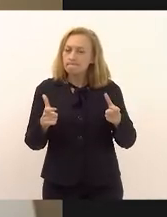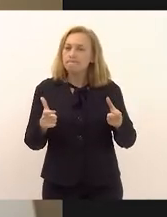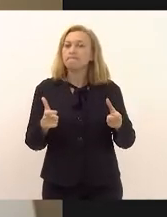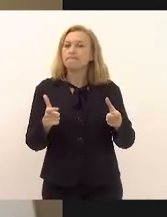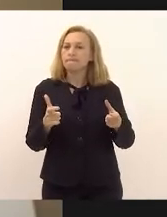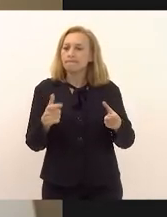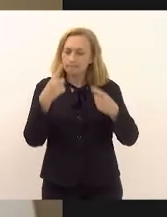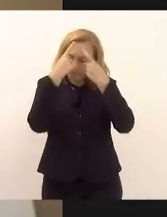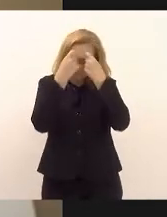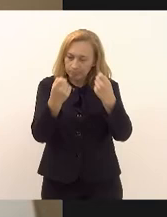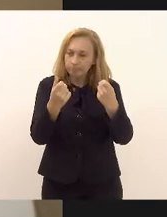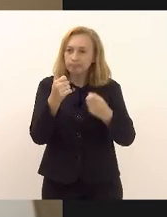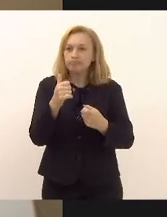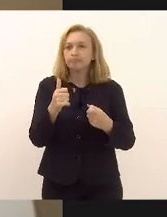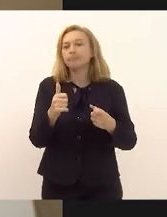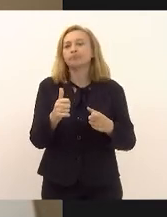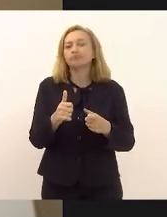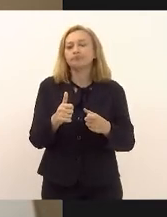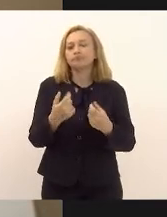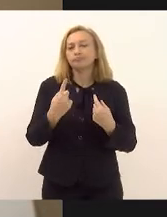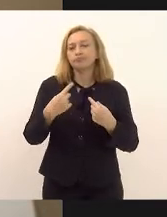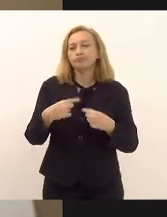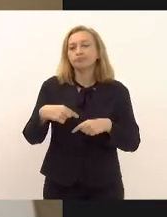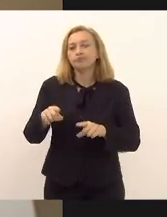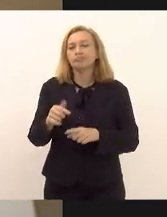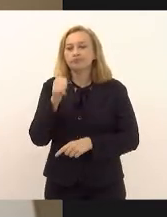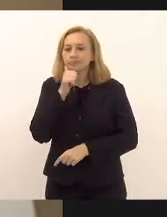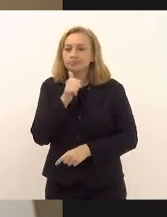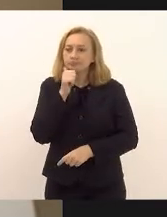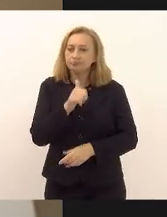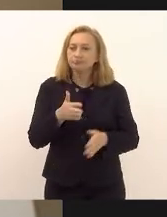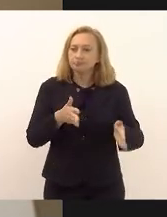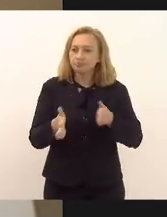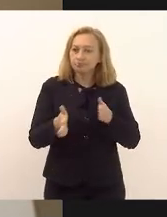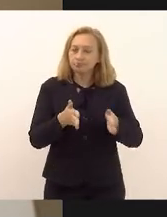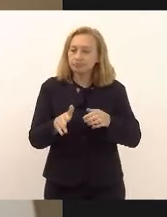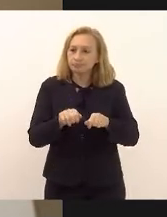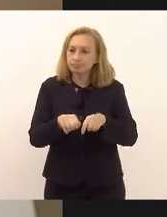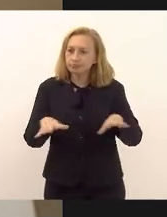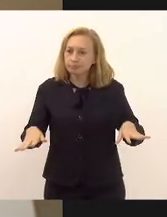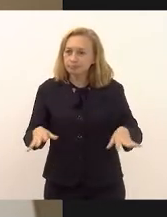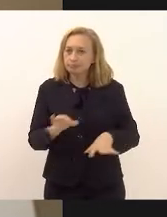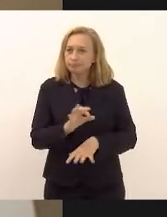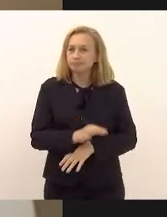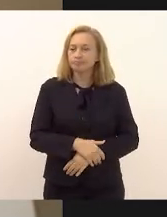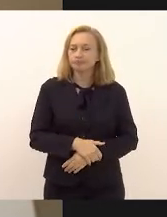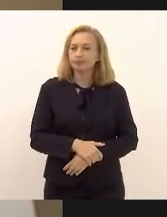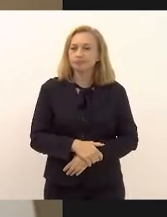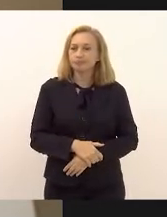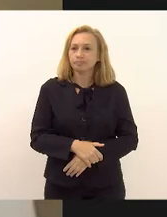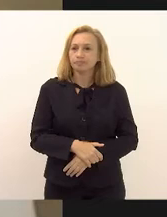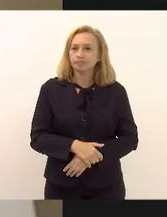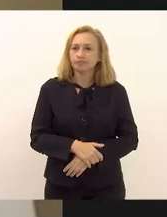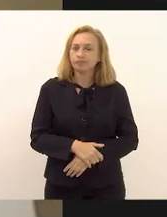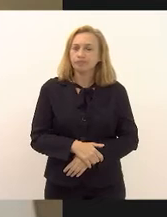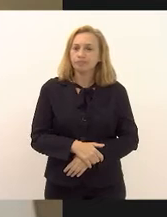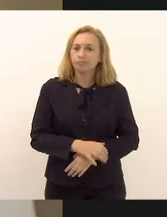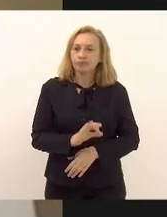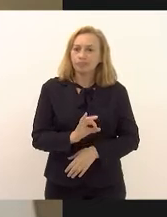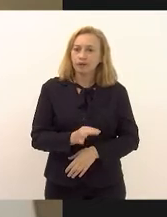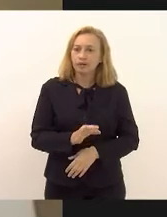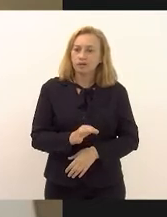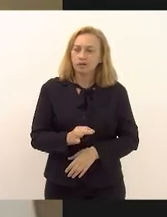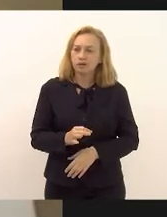doméstica contra as mulheres aí no período da pandemia, e de forma intensiva, se